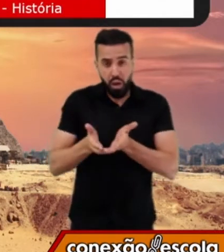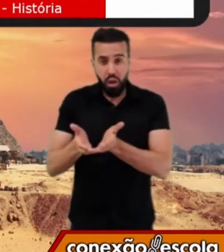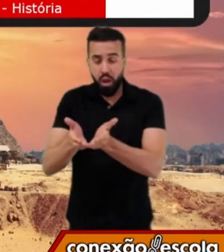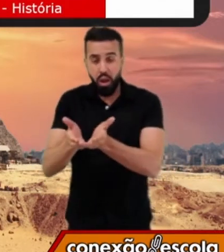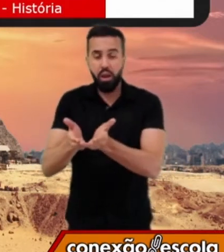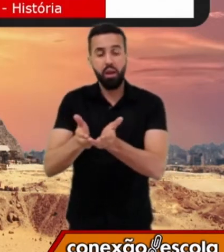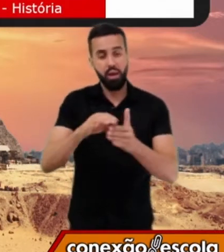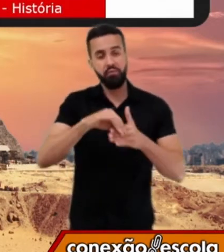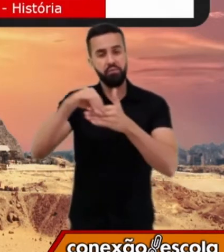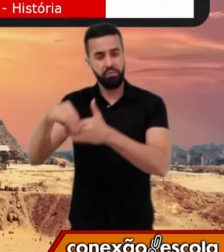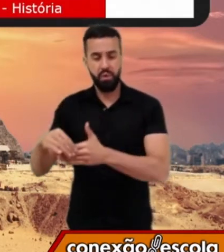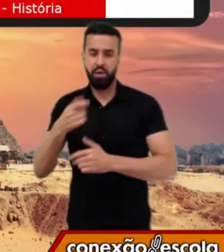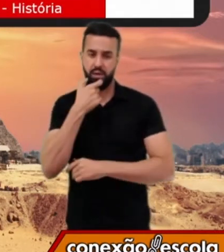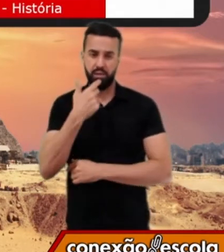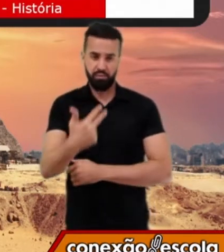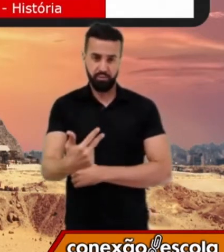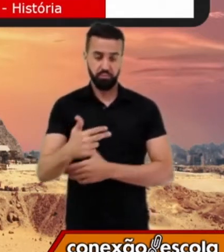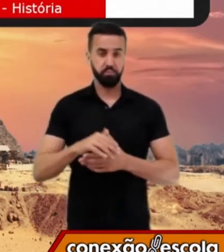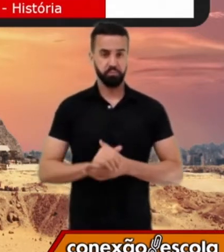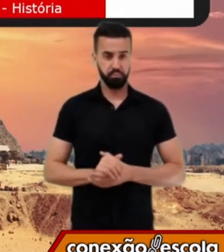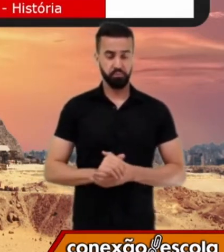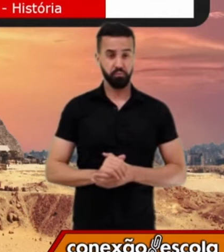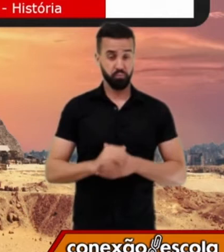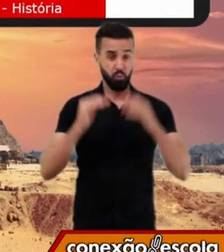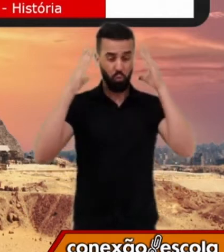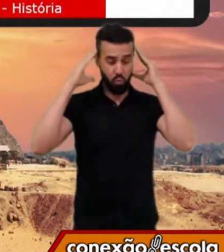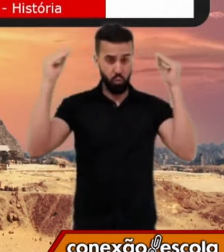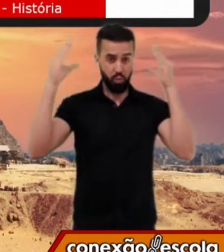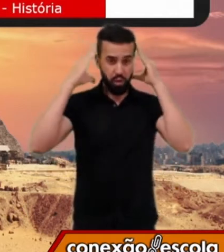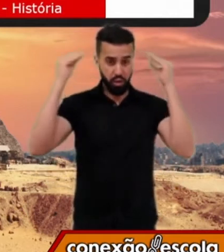para a Inglaterra. Isso faz com que a Holanda, que